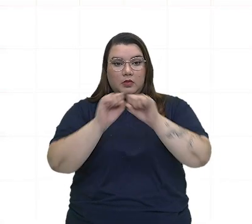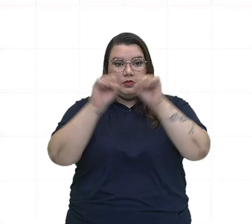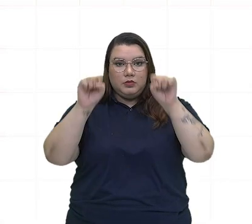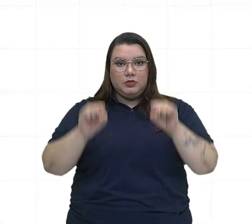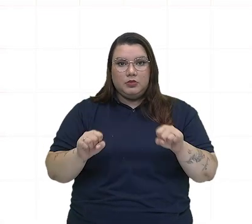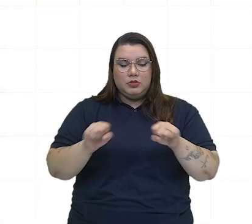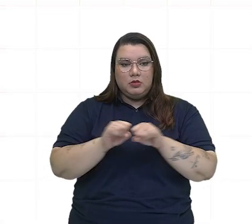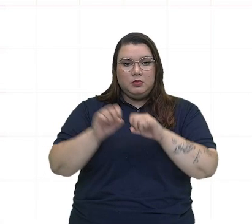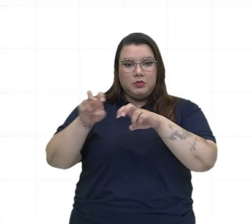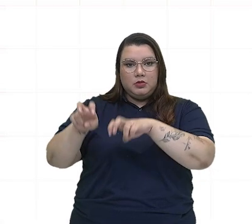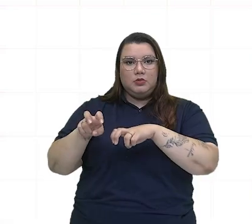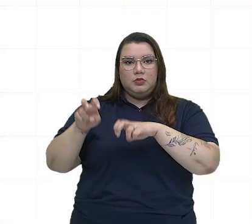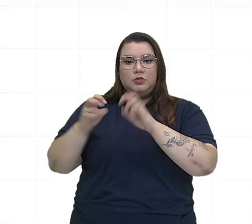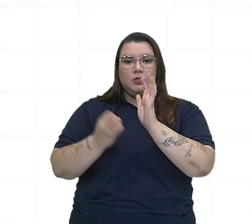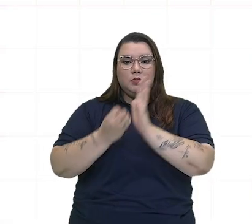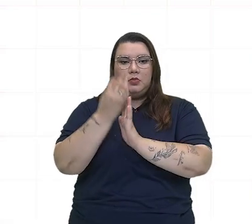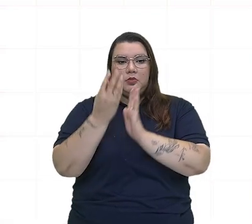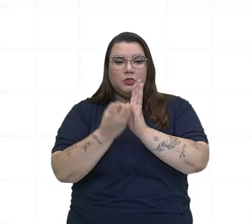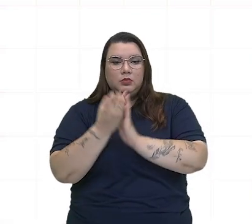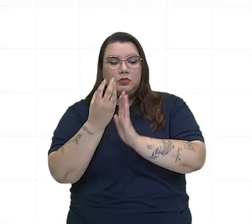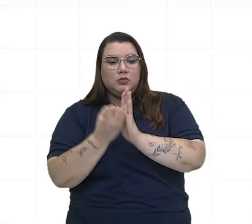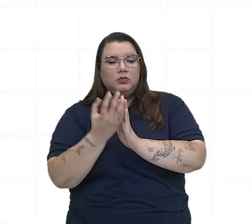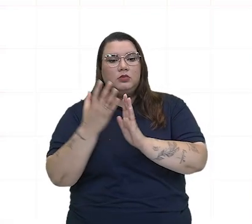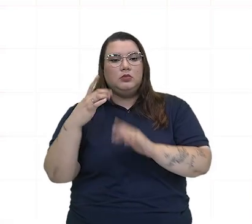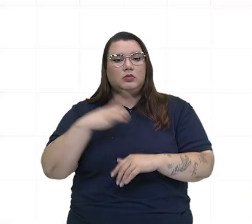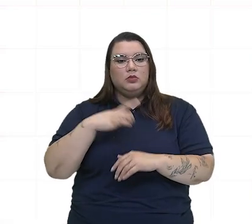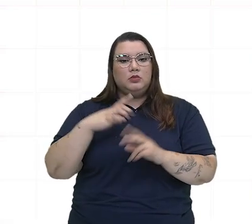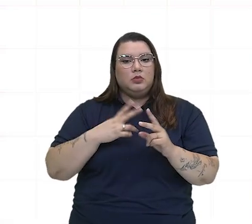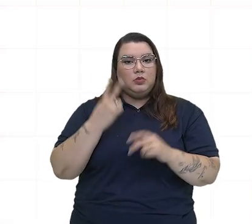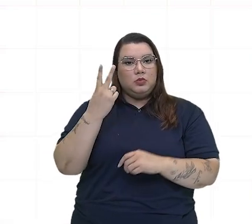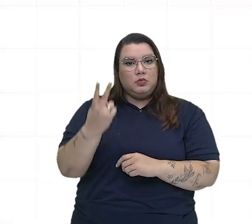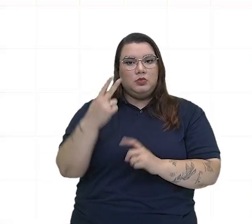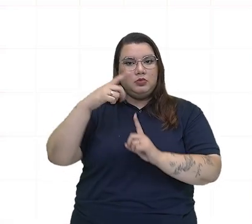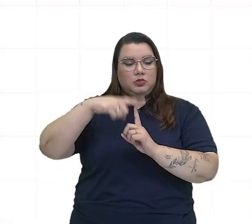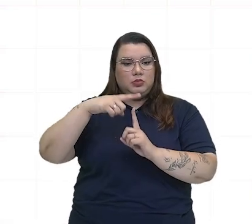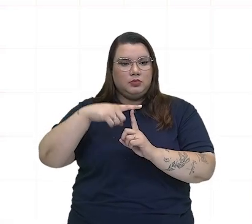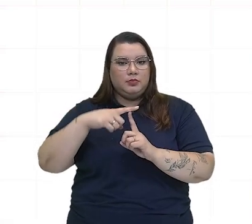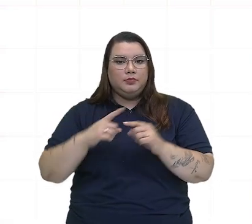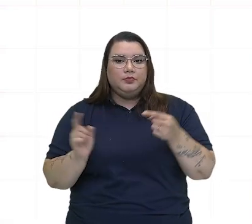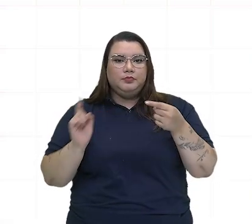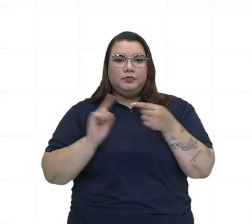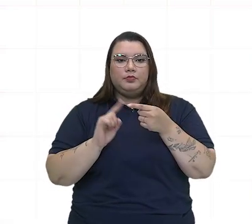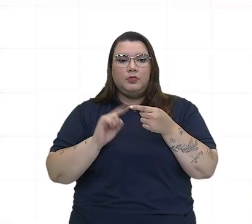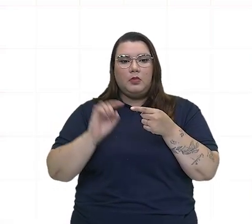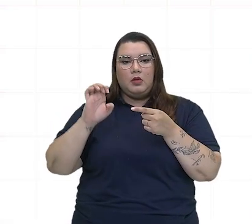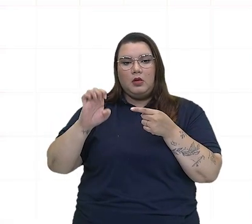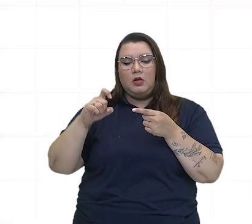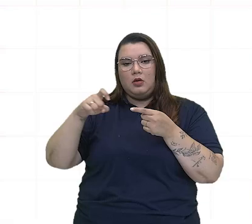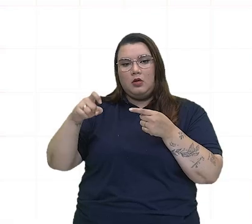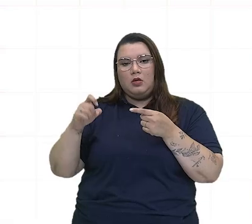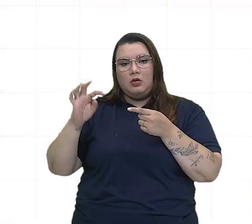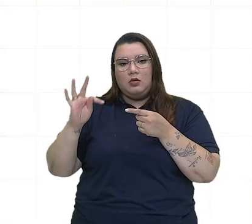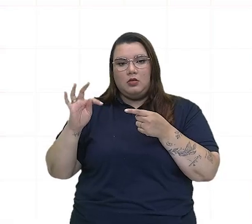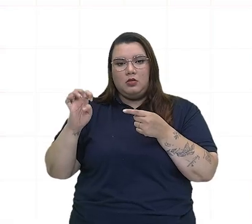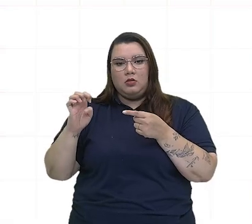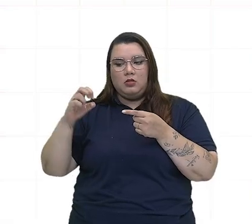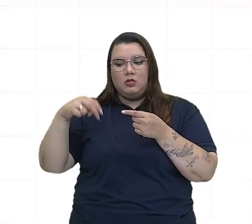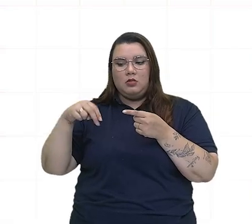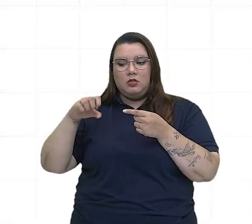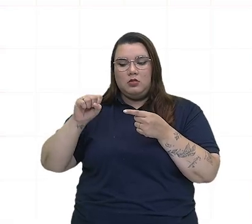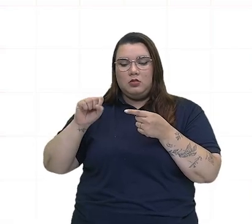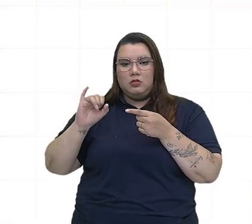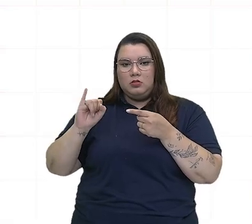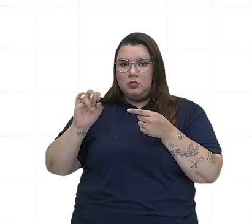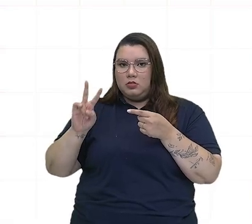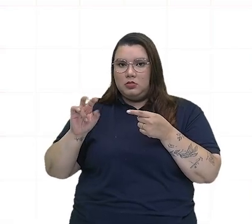sistemas agrícolas de produção, eles são de dois tipos. Nós temos o sistema agrícola de